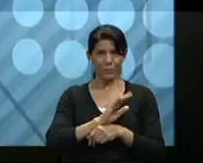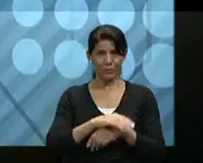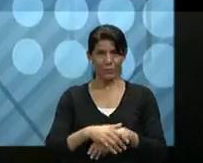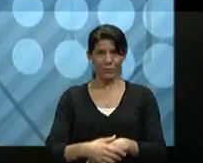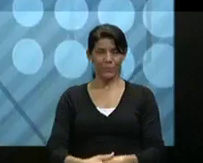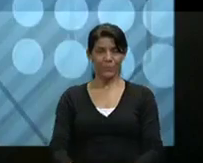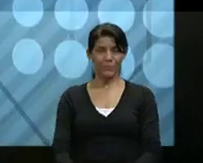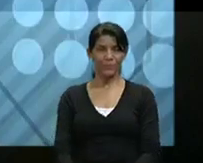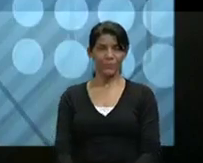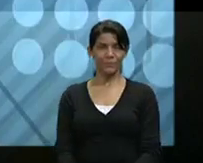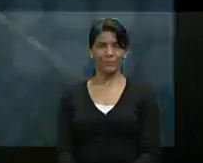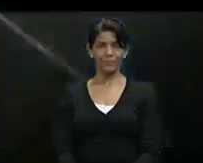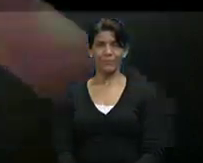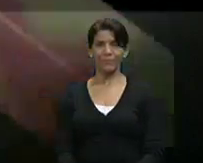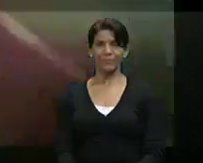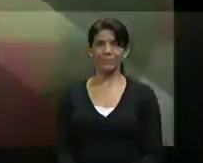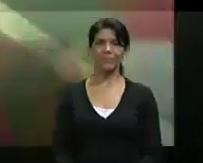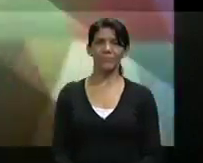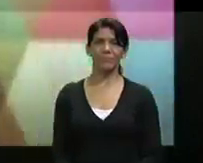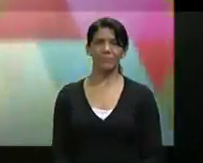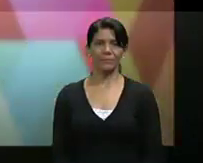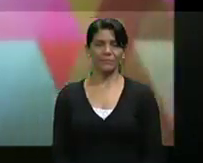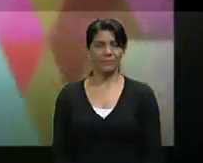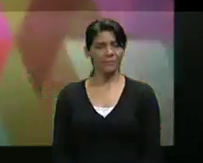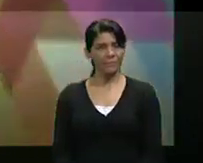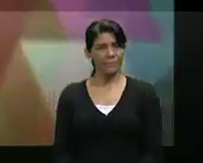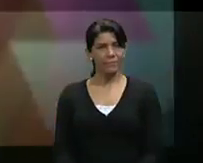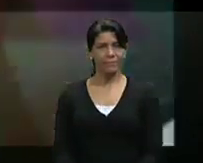dar continuidade à aula.